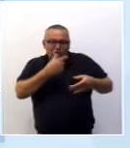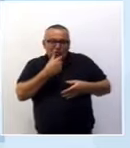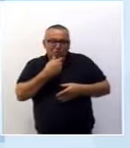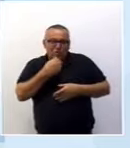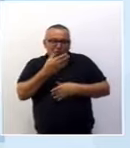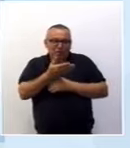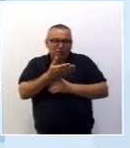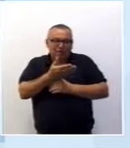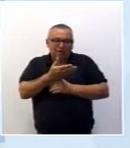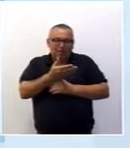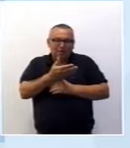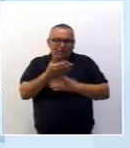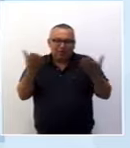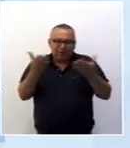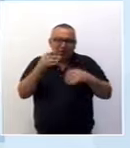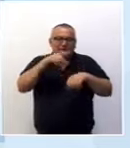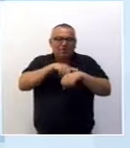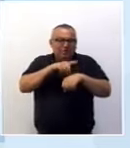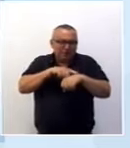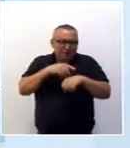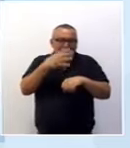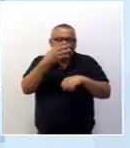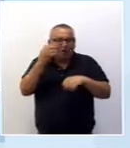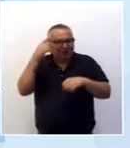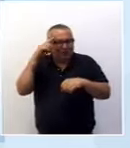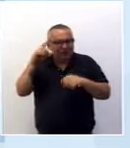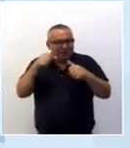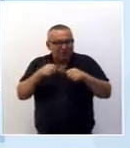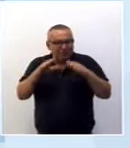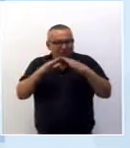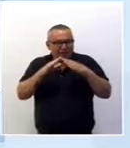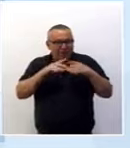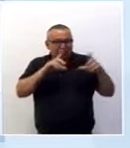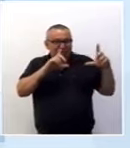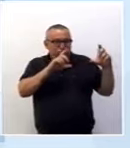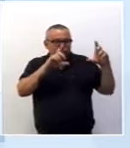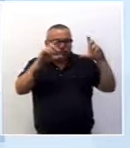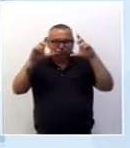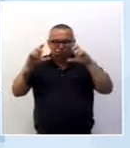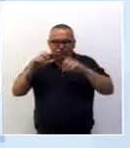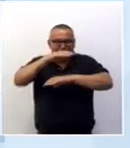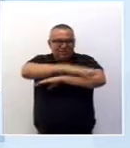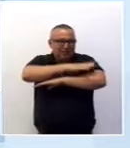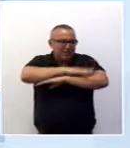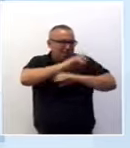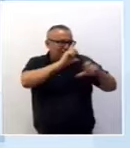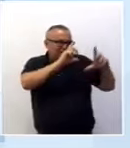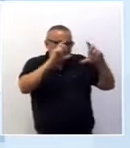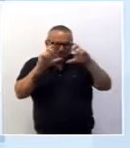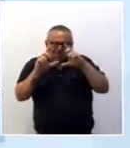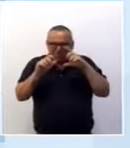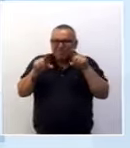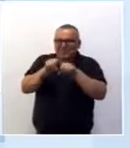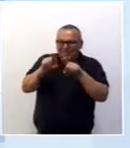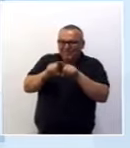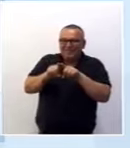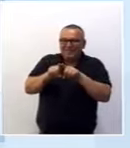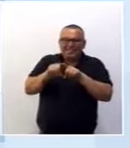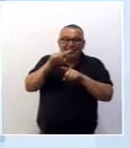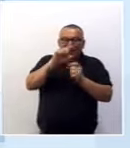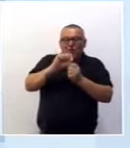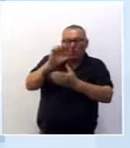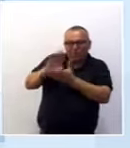de quarentena, né, eu estou tirando várias fotos da janela lá de casa, né, e o Niepce também fez a mesma coisa. Né,